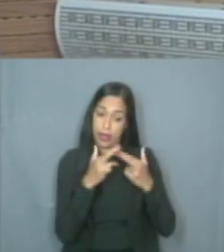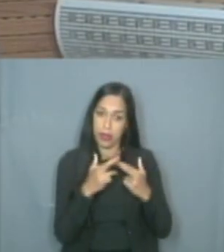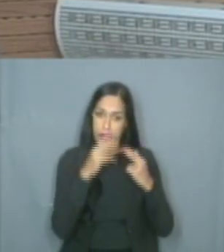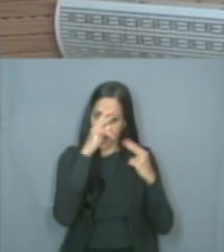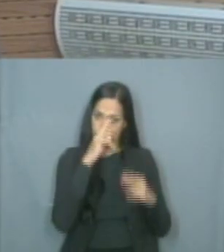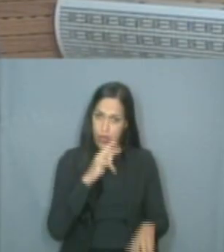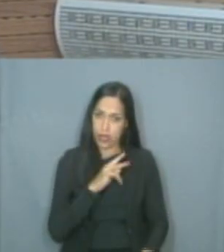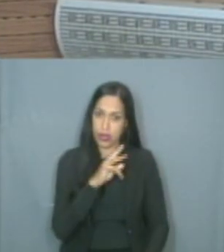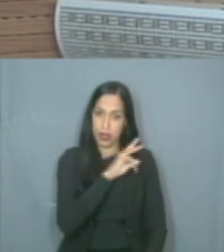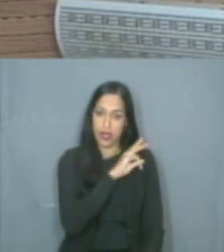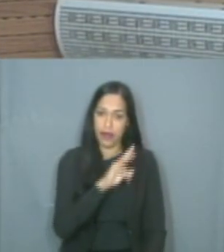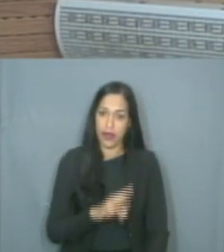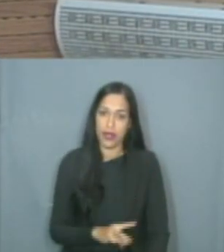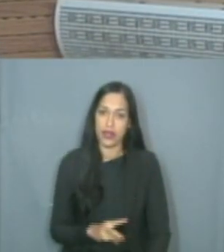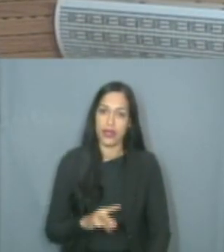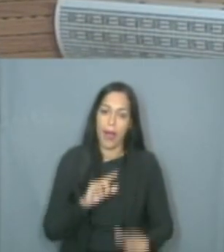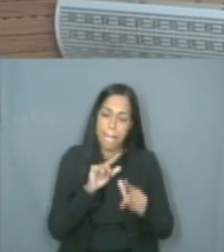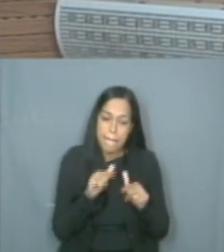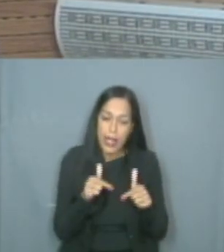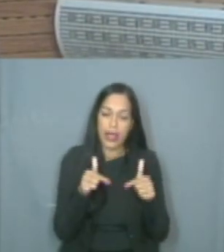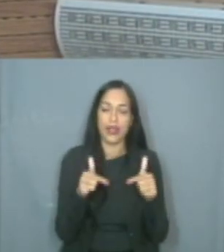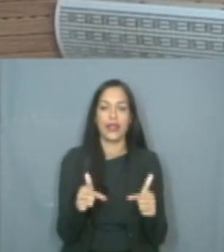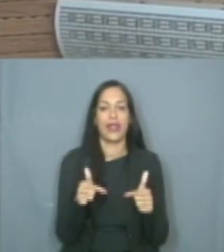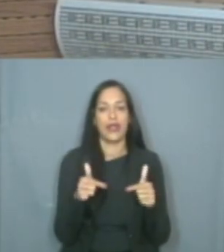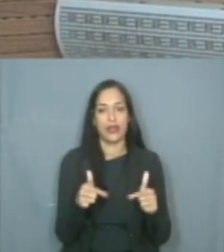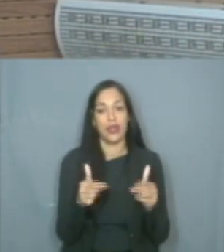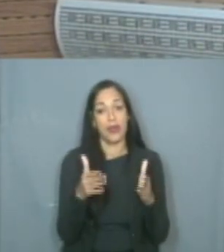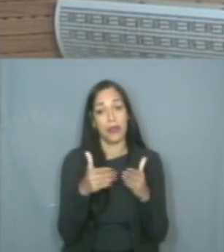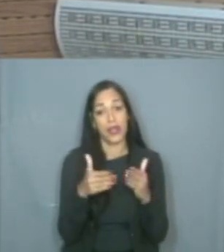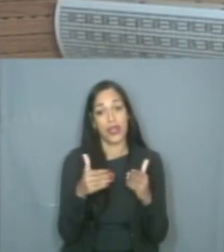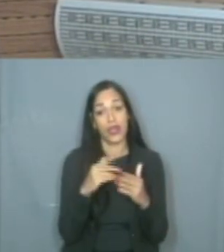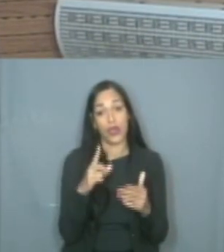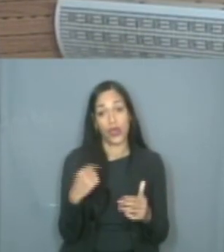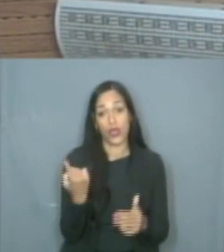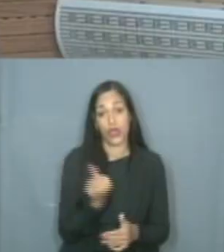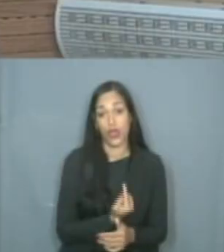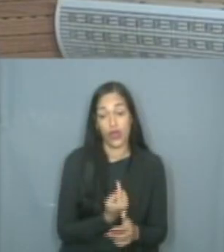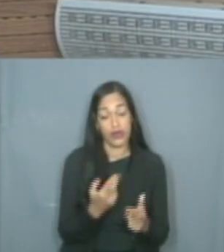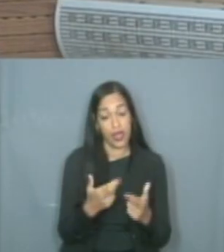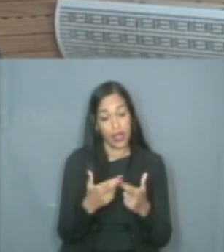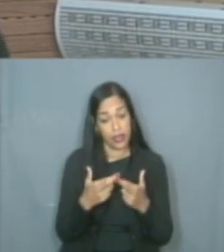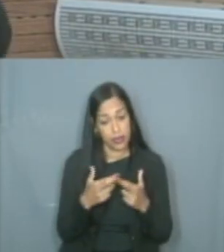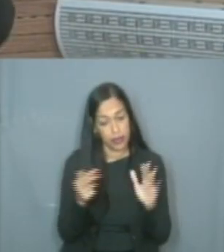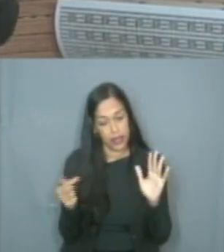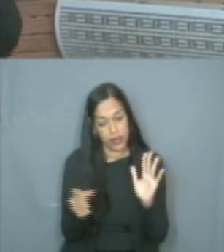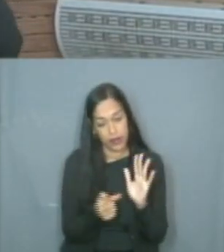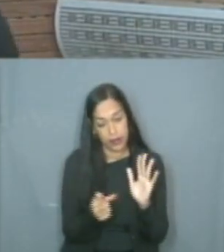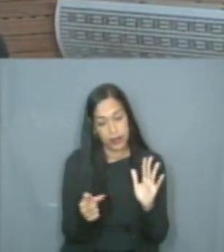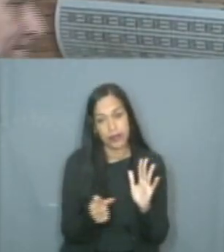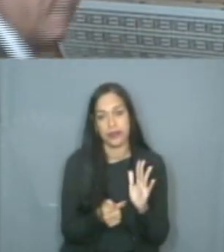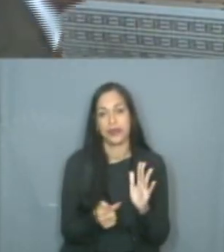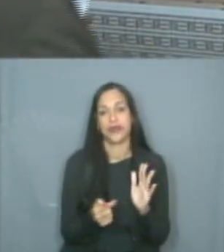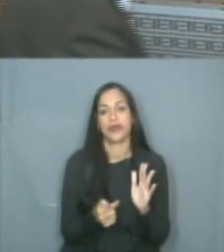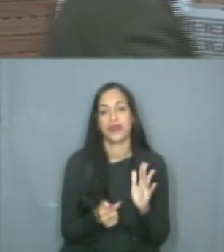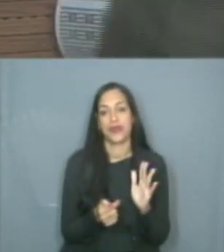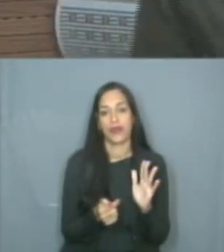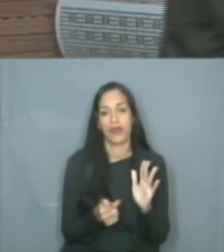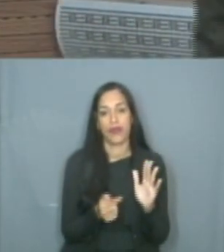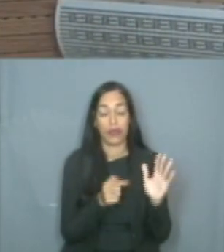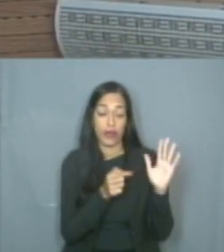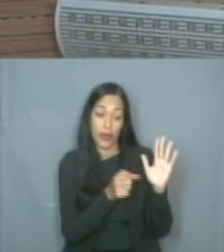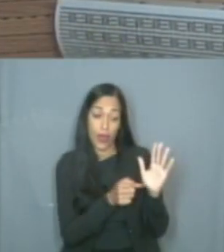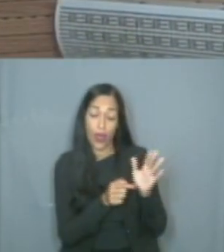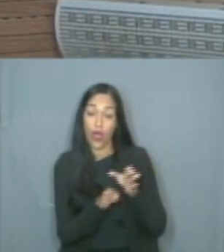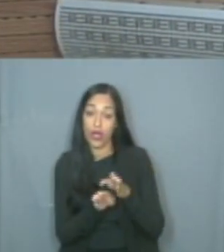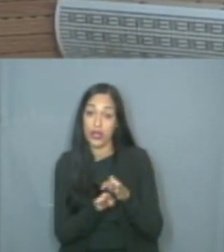reconhecimento à vereadora, que é militante dessa causa, e solicitou que nós fizéssemos esse requerimento. O requerimento ele versa sobre uma